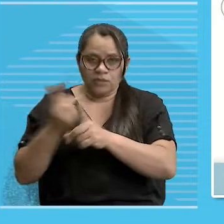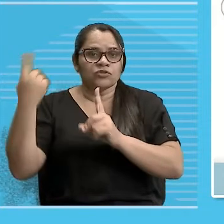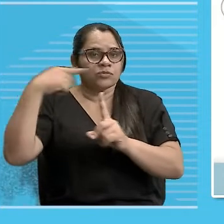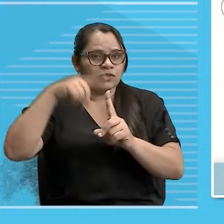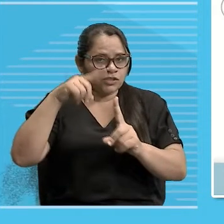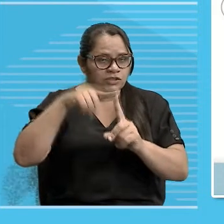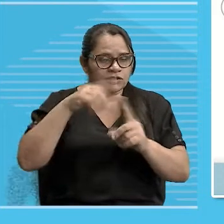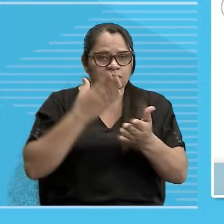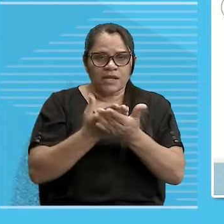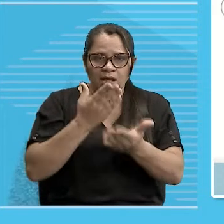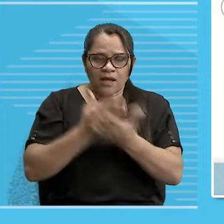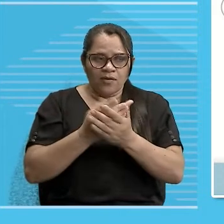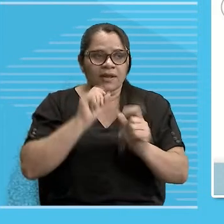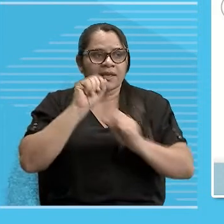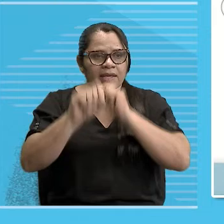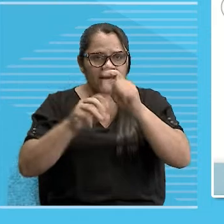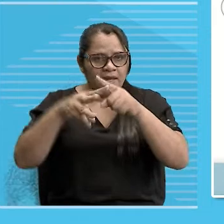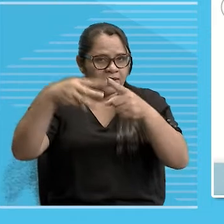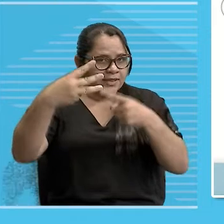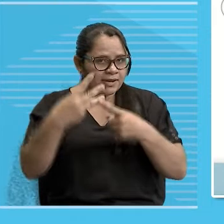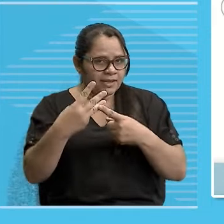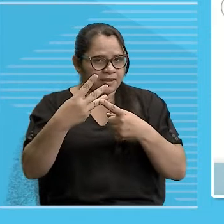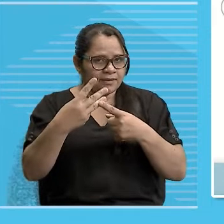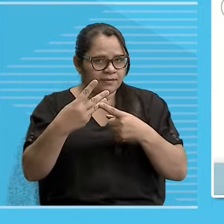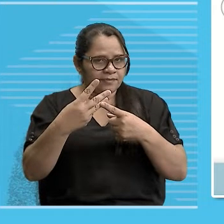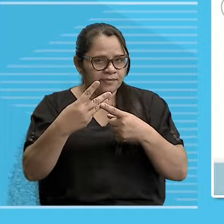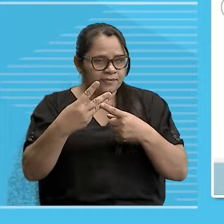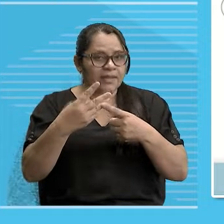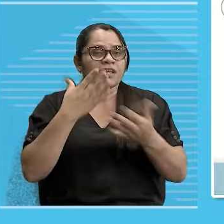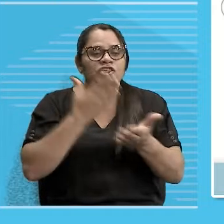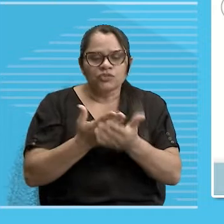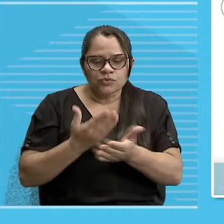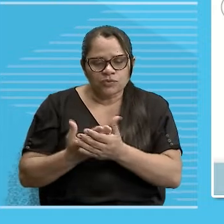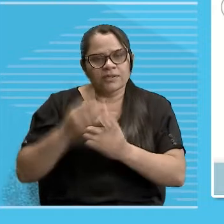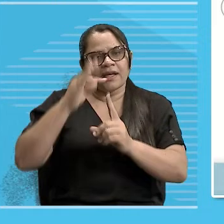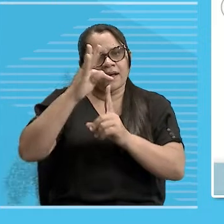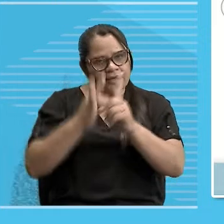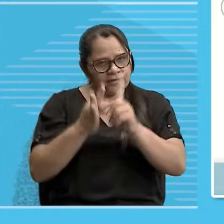é trabalhar com as escalas termométricas,